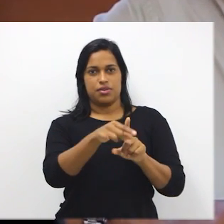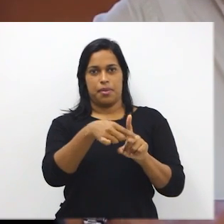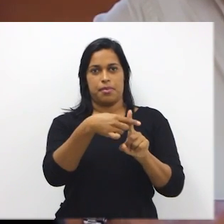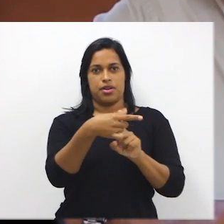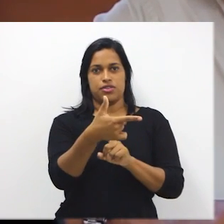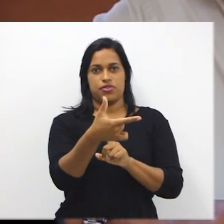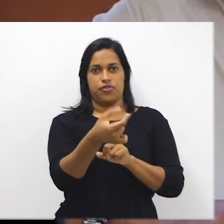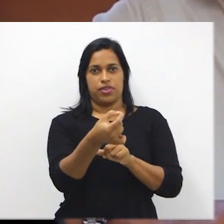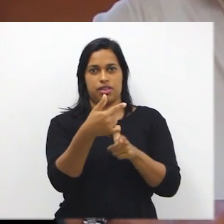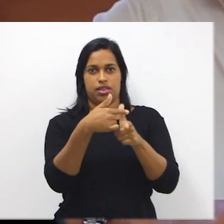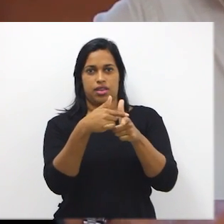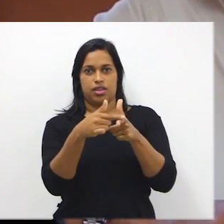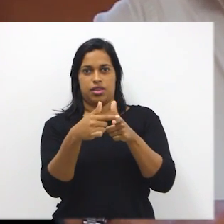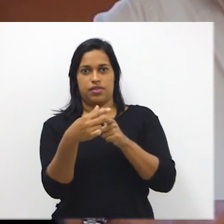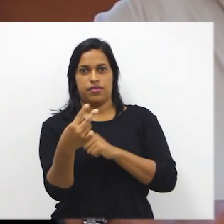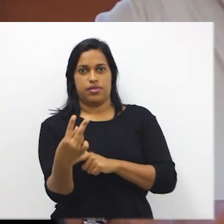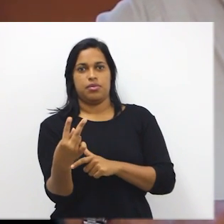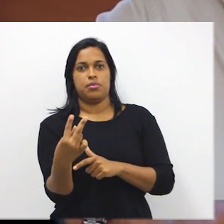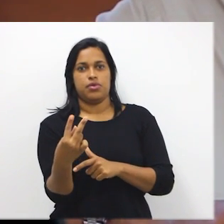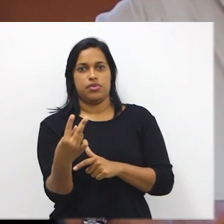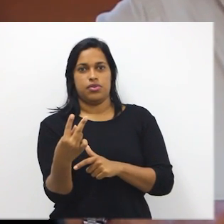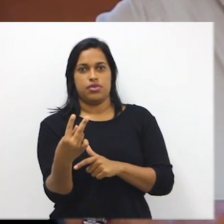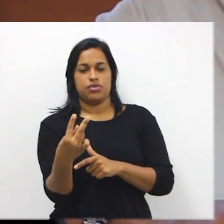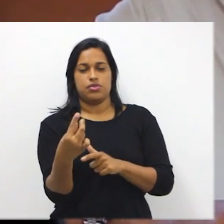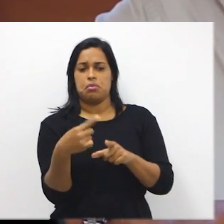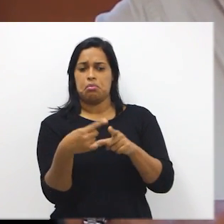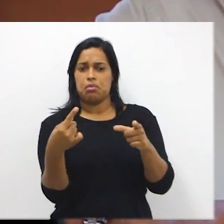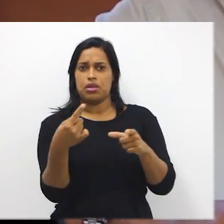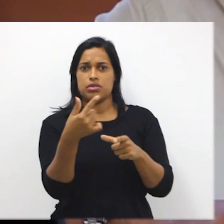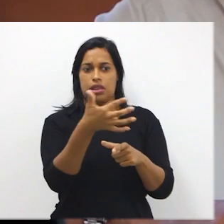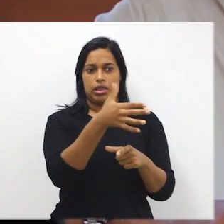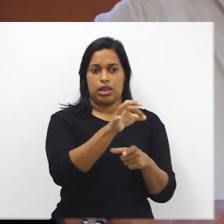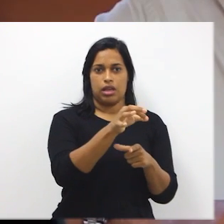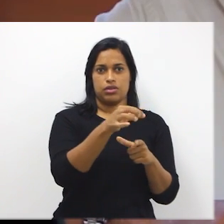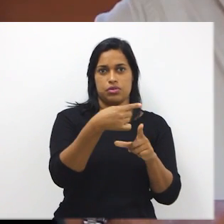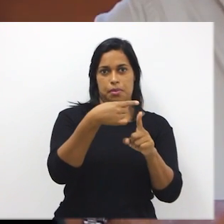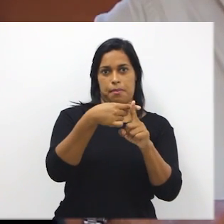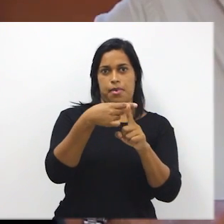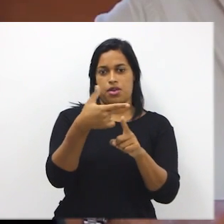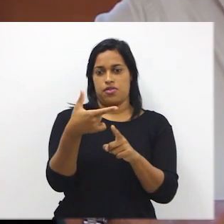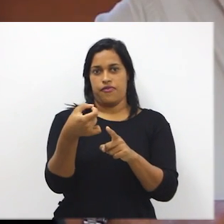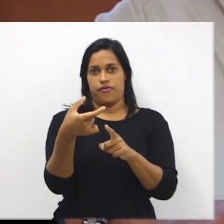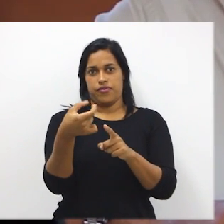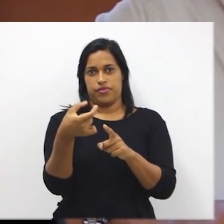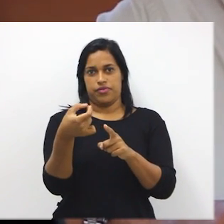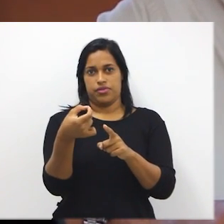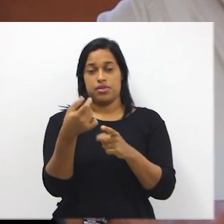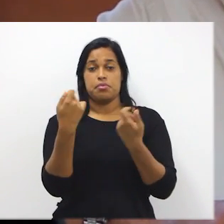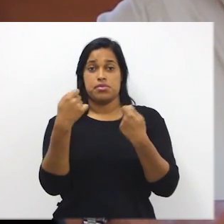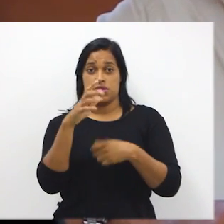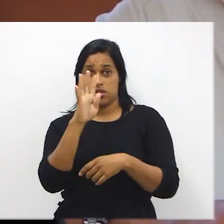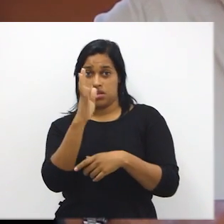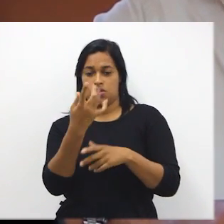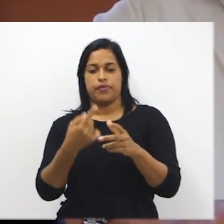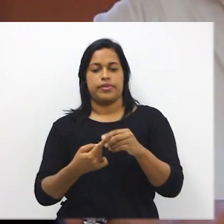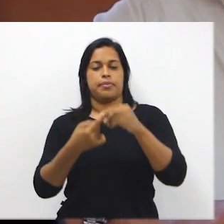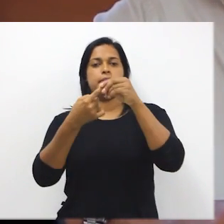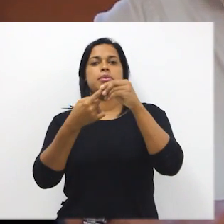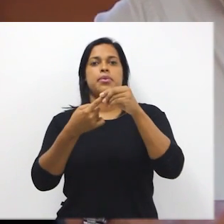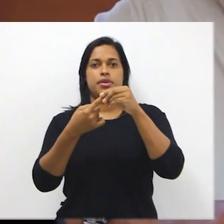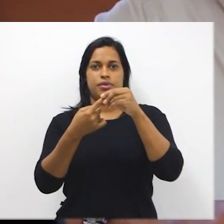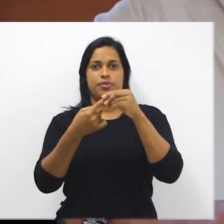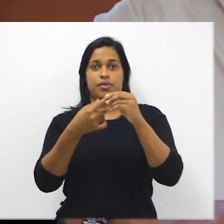dividido por 2. Só que a adição de 10 mais 20 está entre parênteses, indicando que ela deve ser resolvida primeiro.